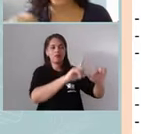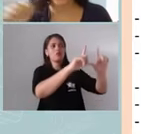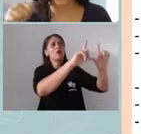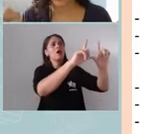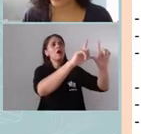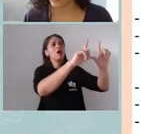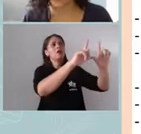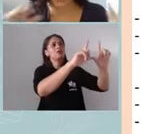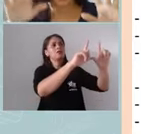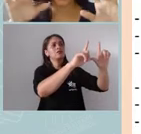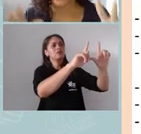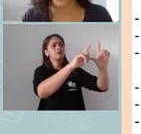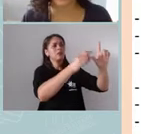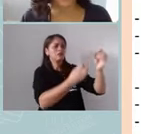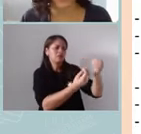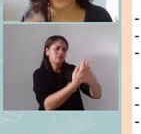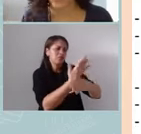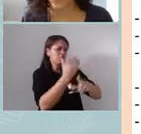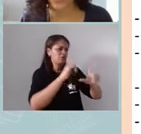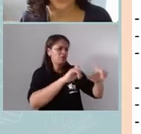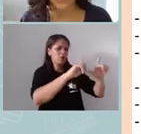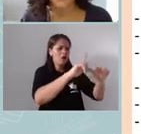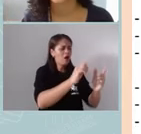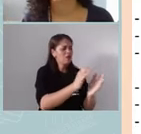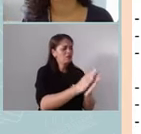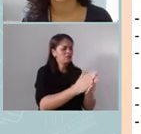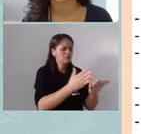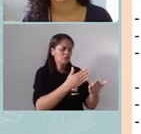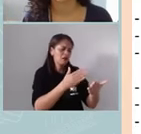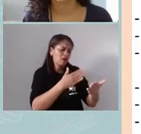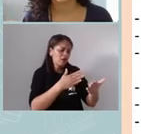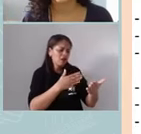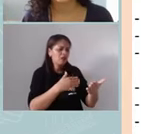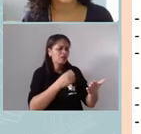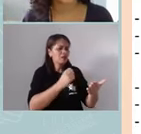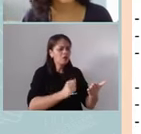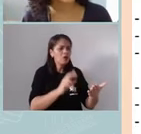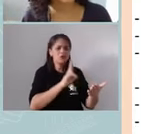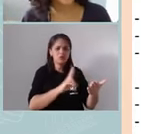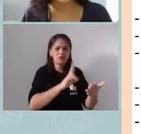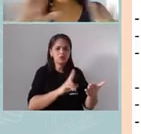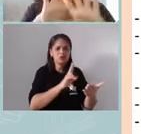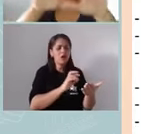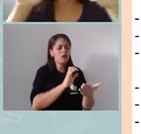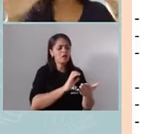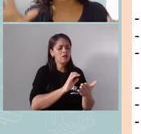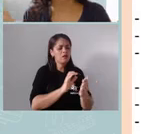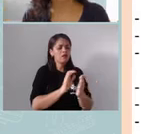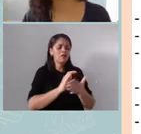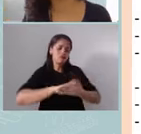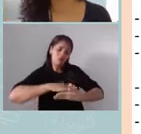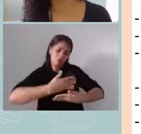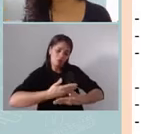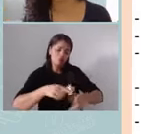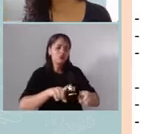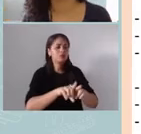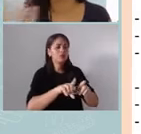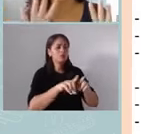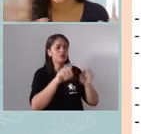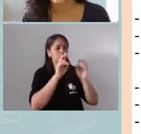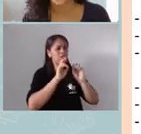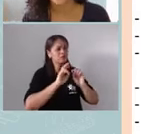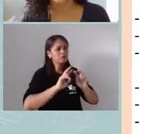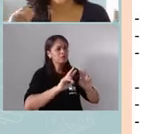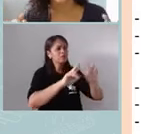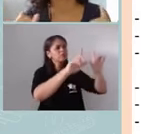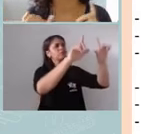um quadro aí, seja no caderno, seja, enfim, usando algum programa no computador. E aí é uma maneira bacana porque você consegue visualizar todas as doenças. Então,